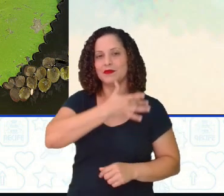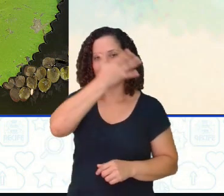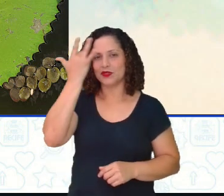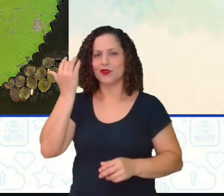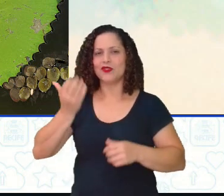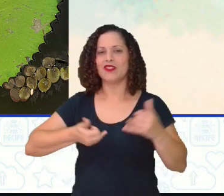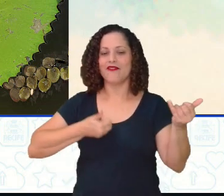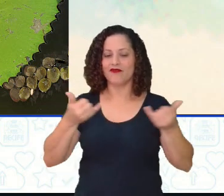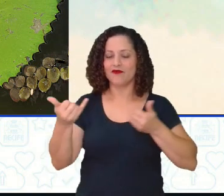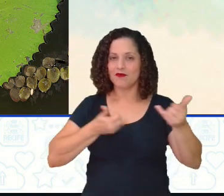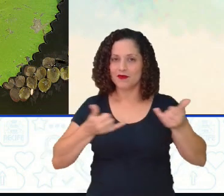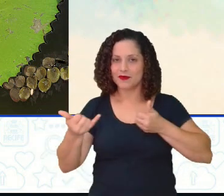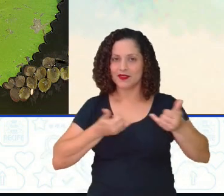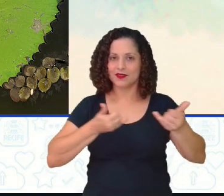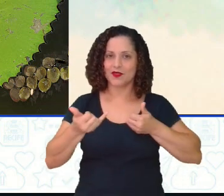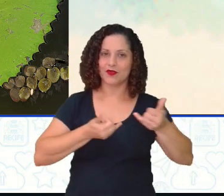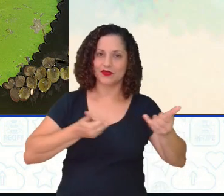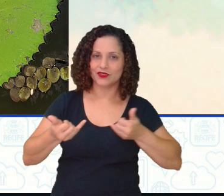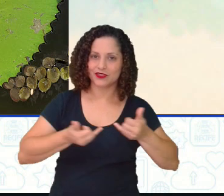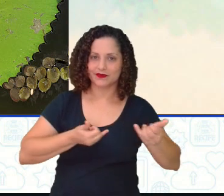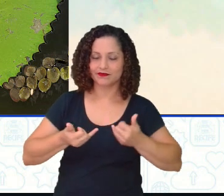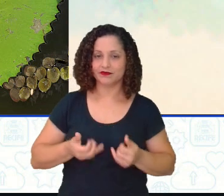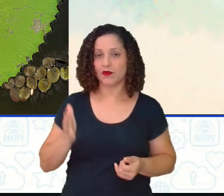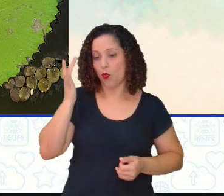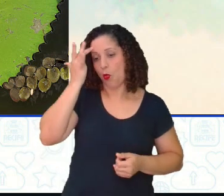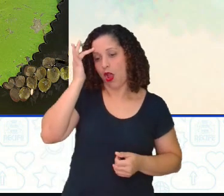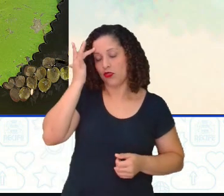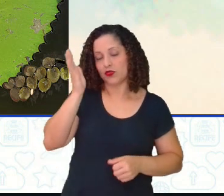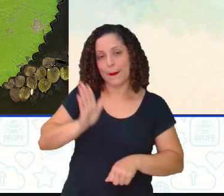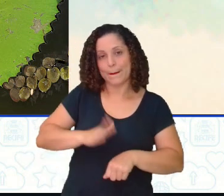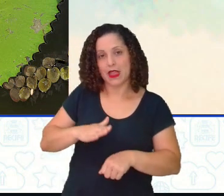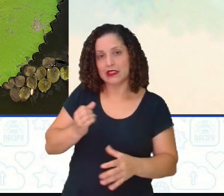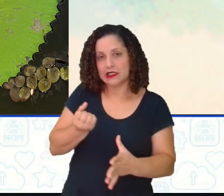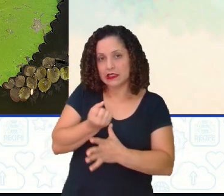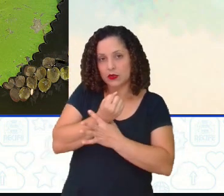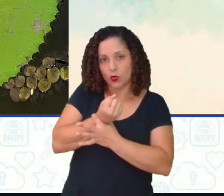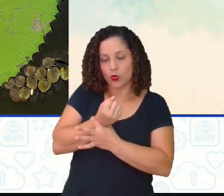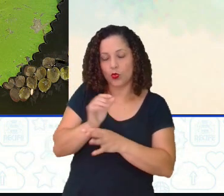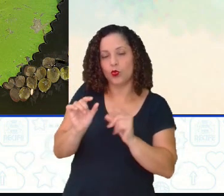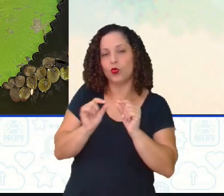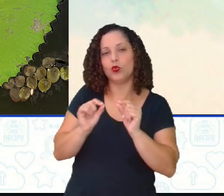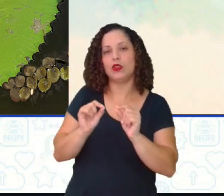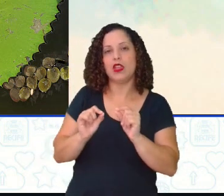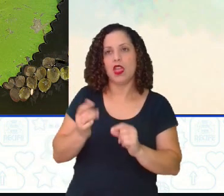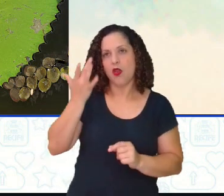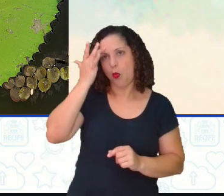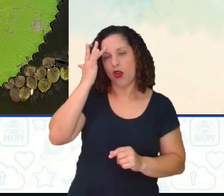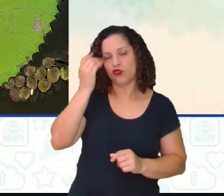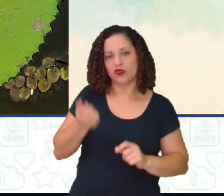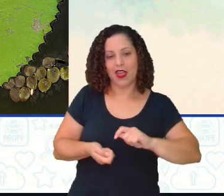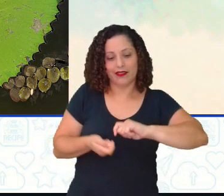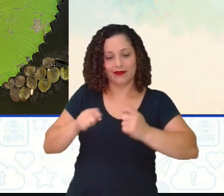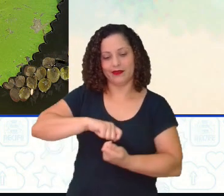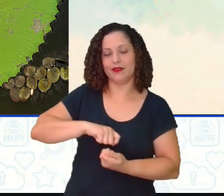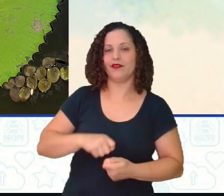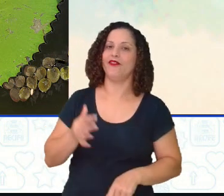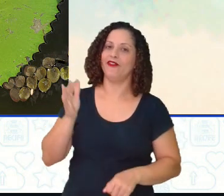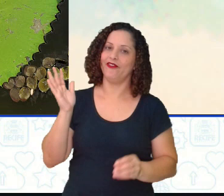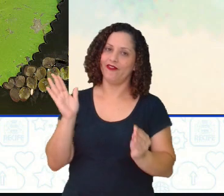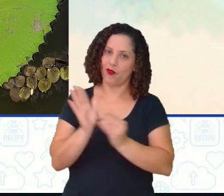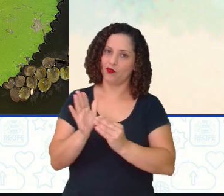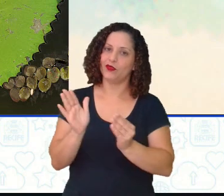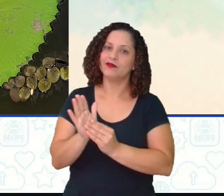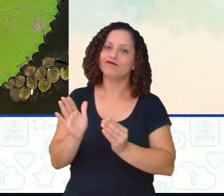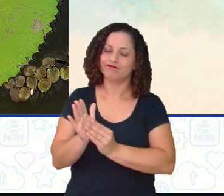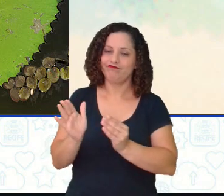as informações que eu acredito que a mais segura é ela não ter se adaptado, porque o lago não é tão profundo, né,